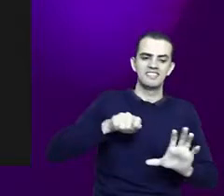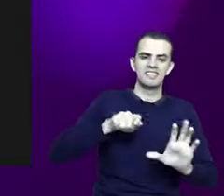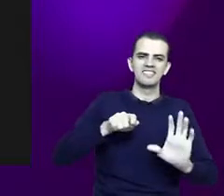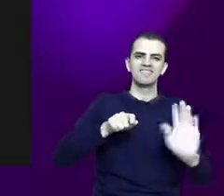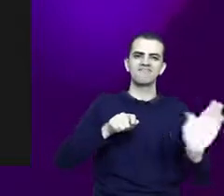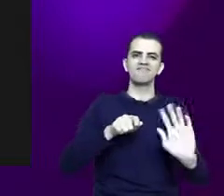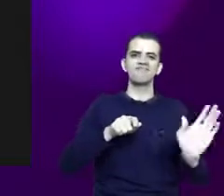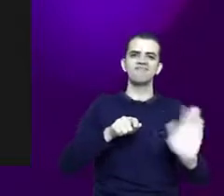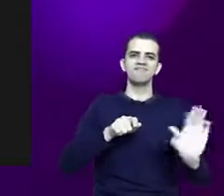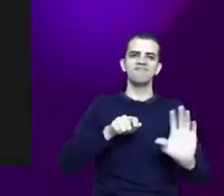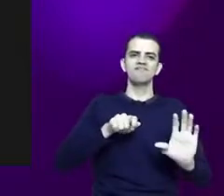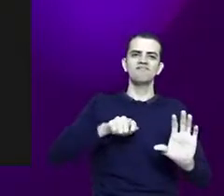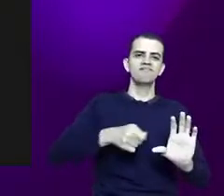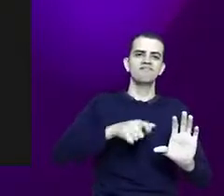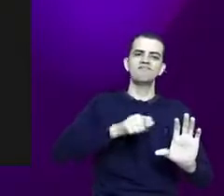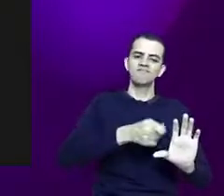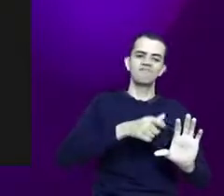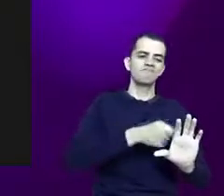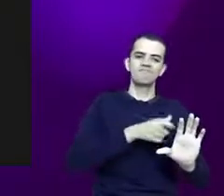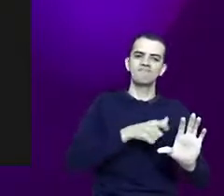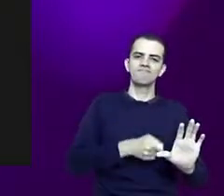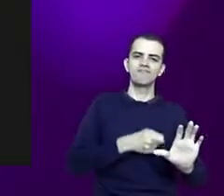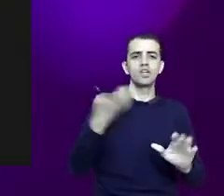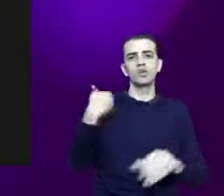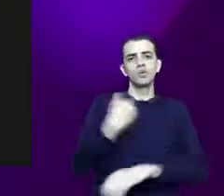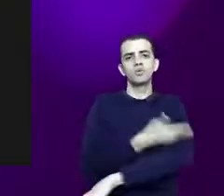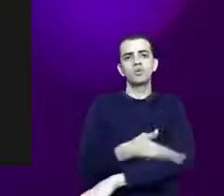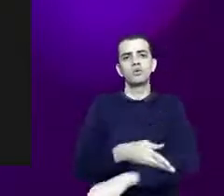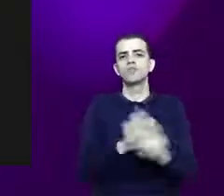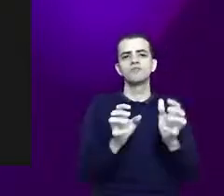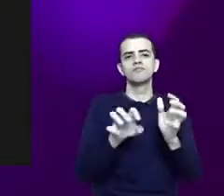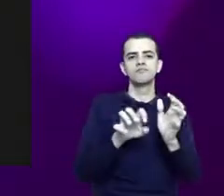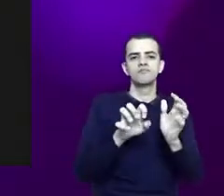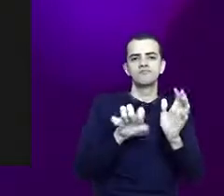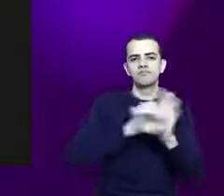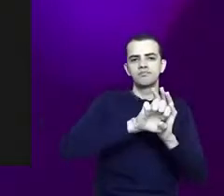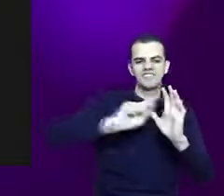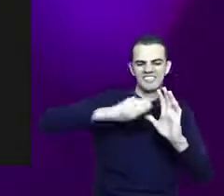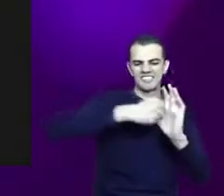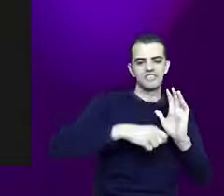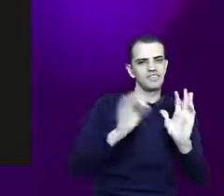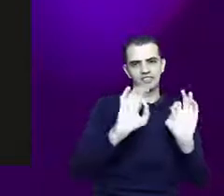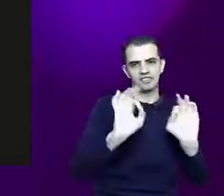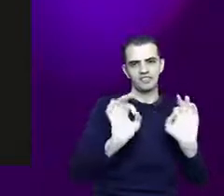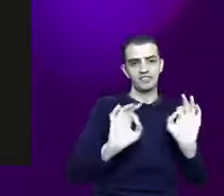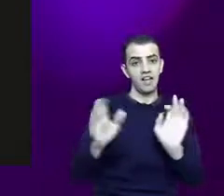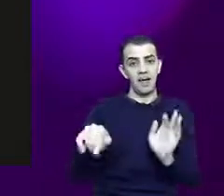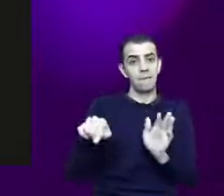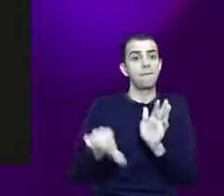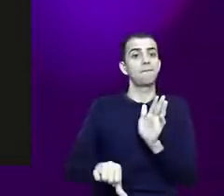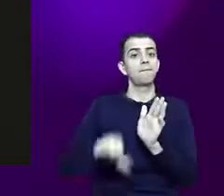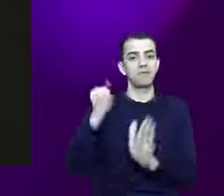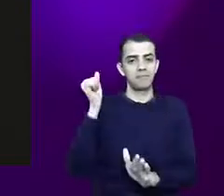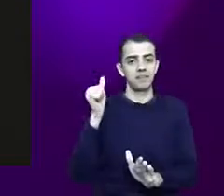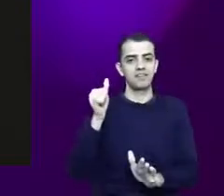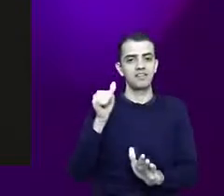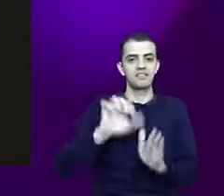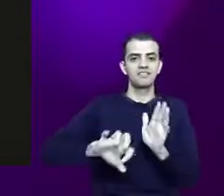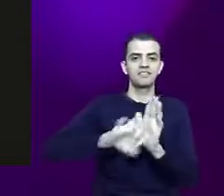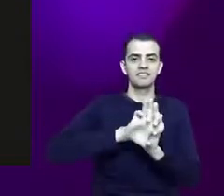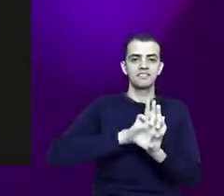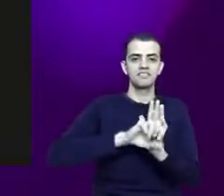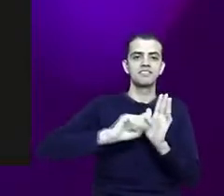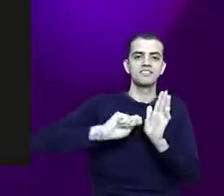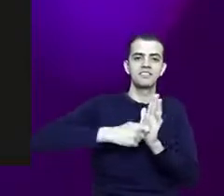eu preferi pôr parafuso. Utilizamos uma haste cimentada. A minha filosofia me